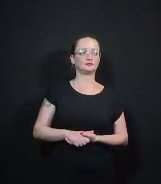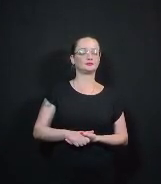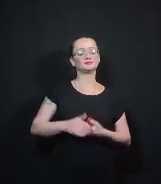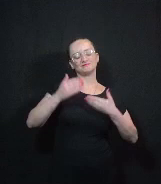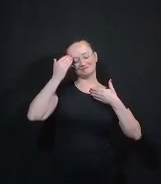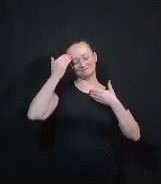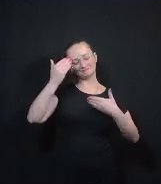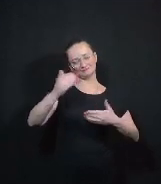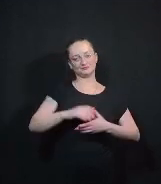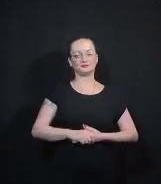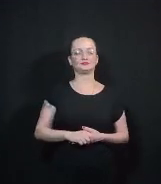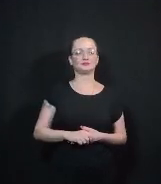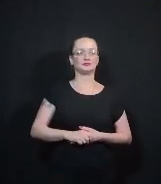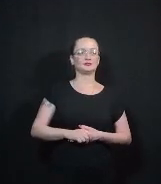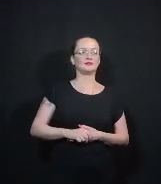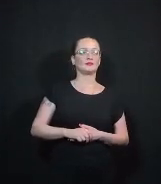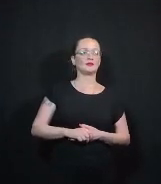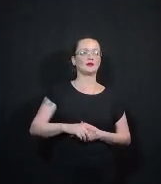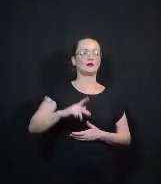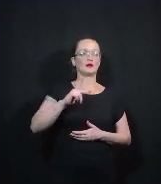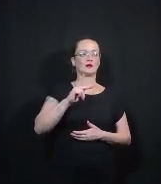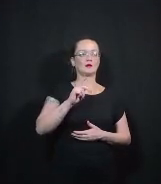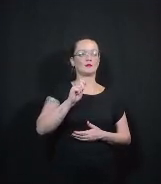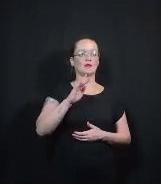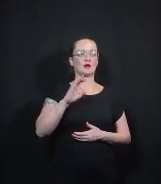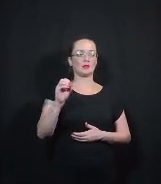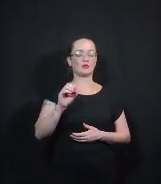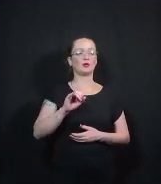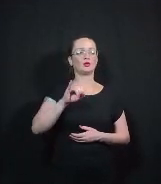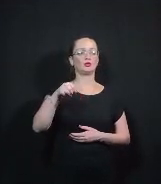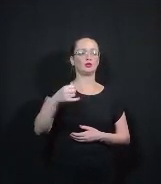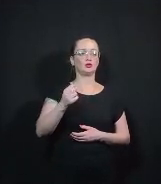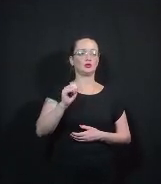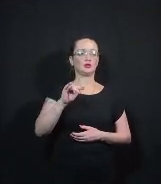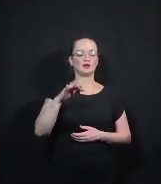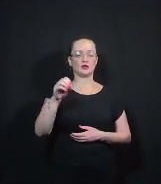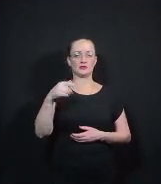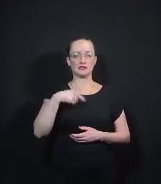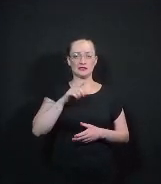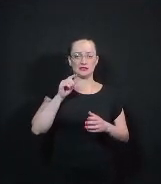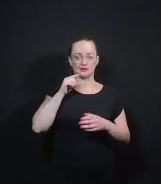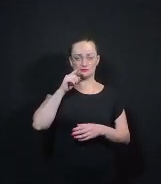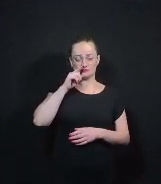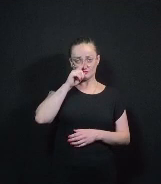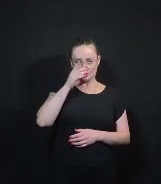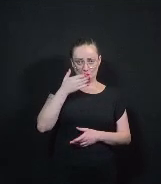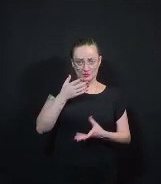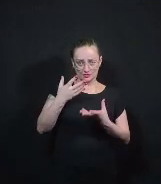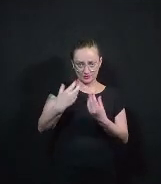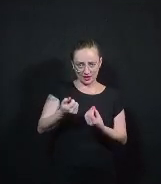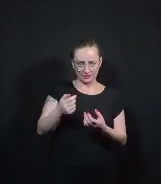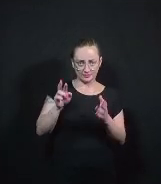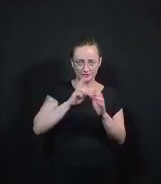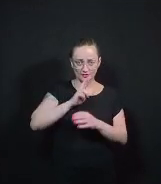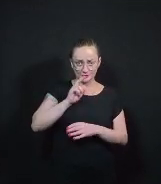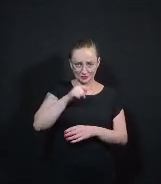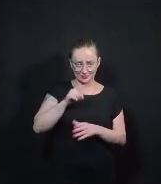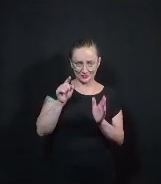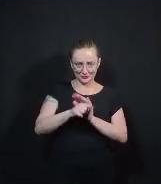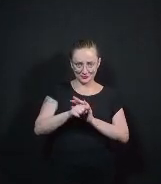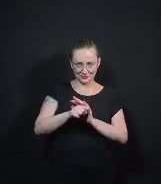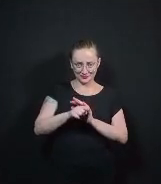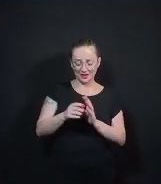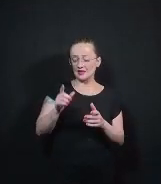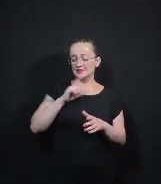Obrigado. Pablo, Juliano, vocês se arriscam a essa pergunta também, de estamos preparados? Eu tenho várias aqui, mas eu queria ouvir